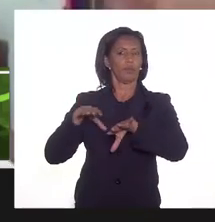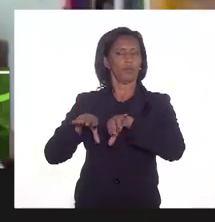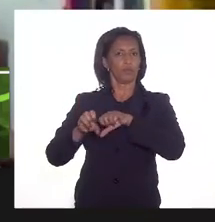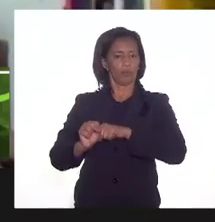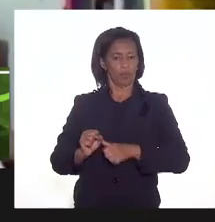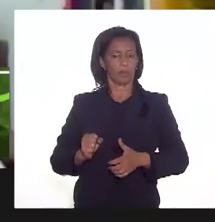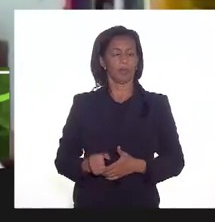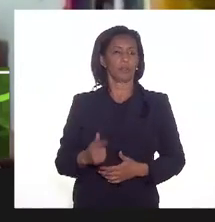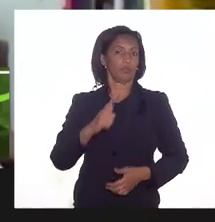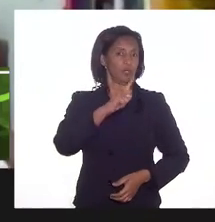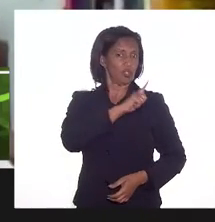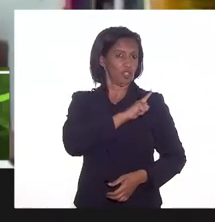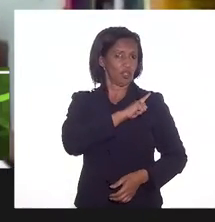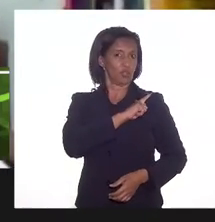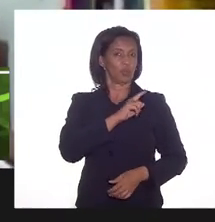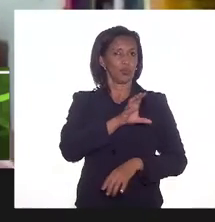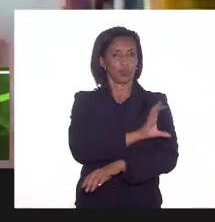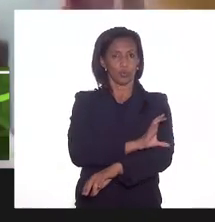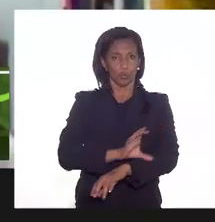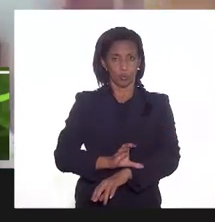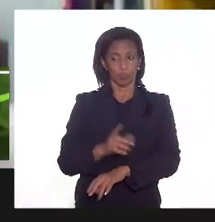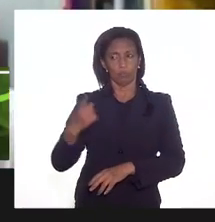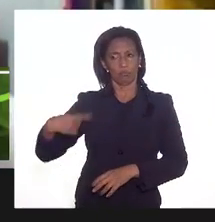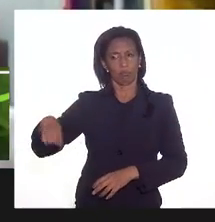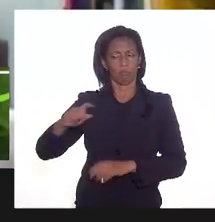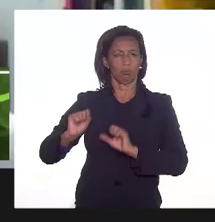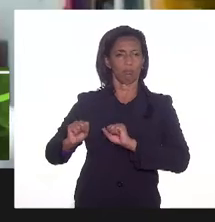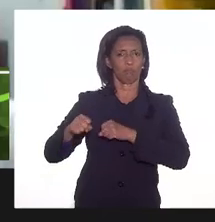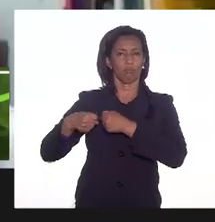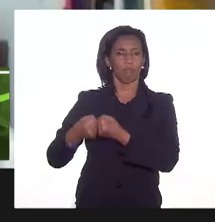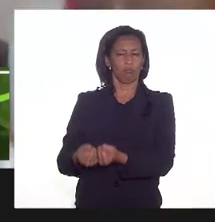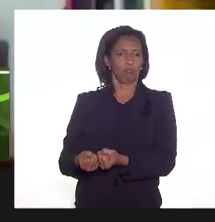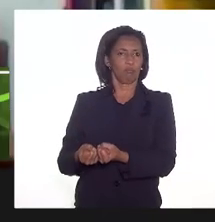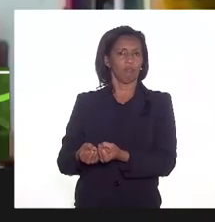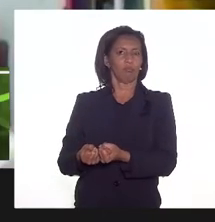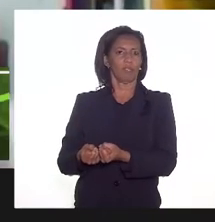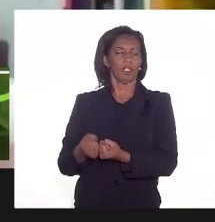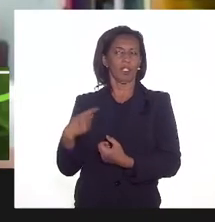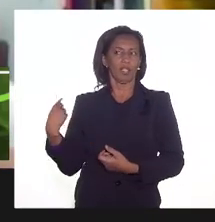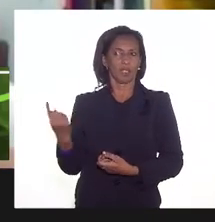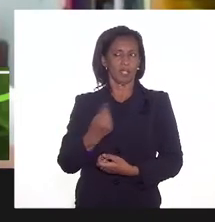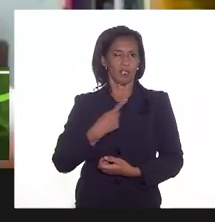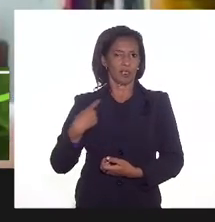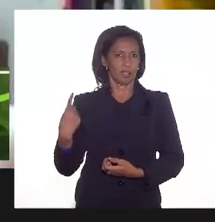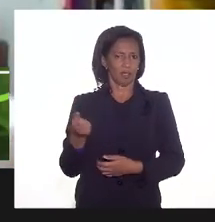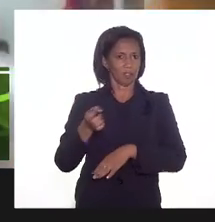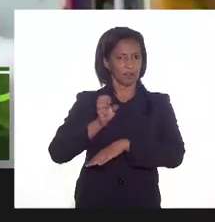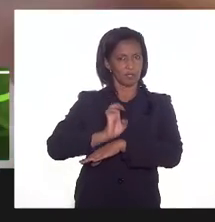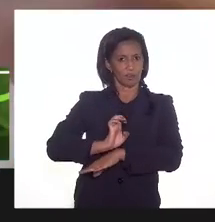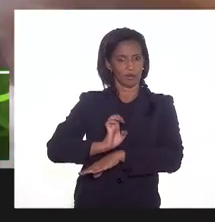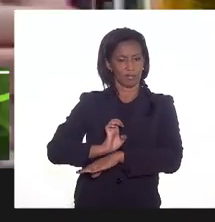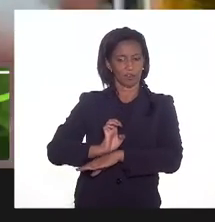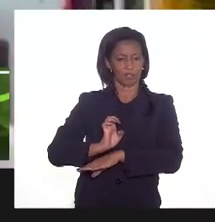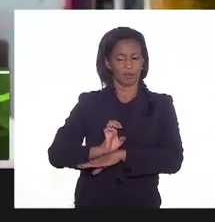fazedores e gestores de cultura para que eles possam enfrentar a burocracia que nós nos Estados